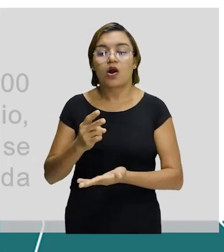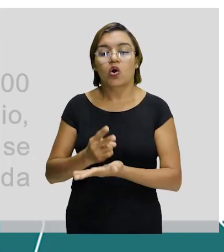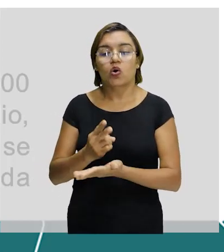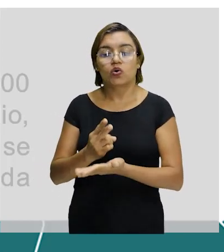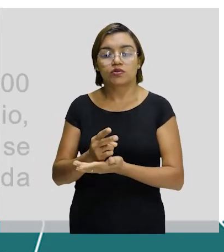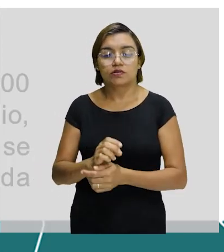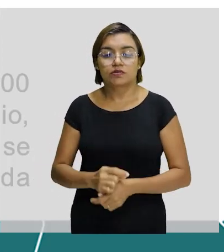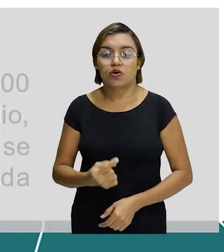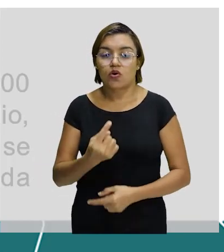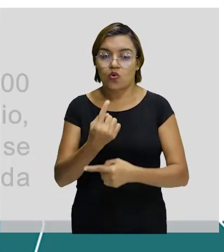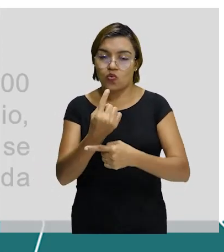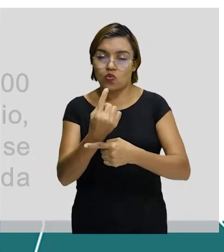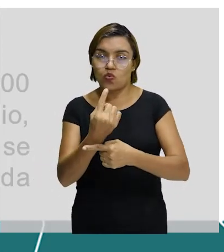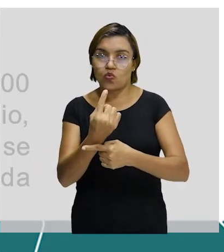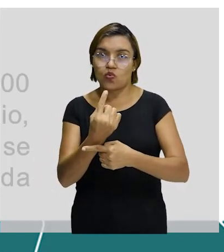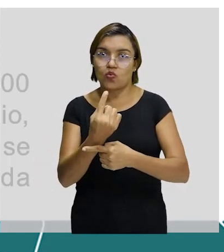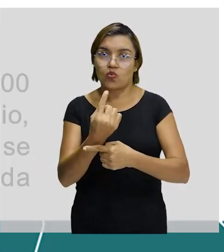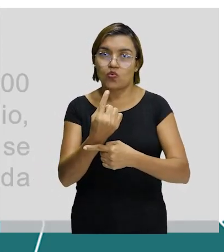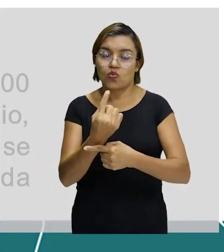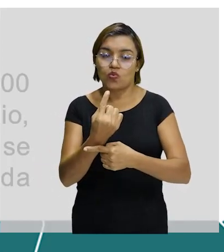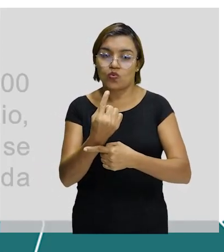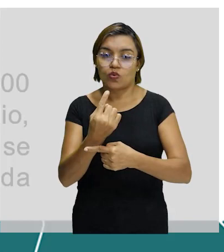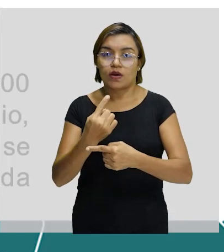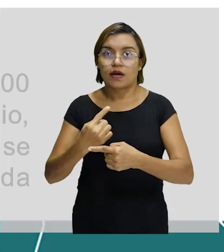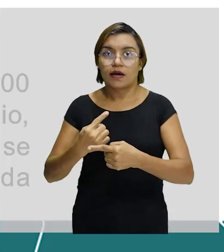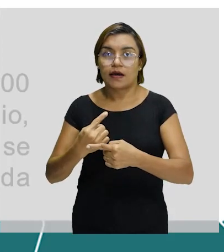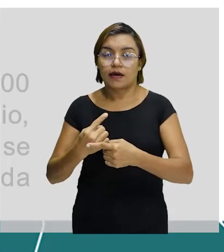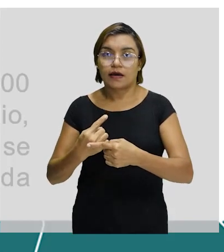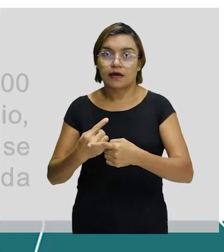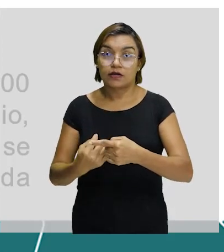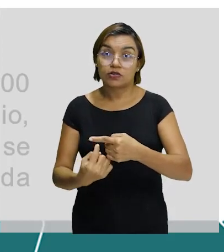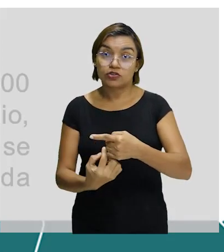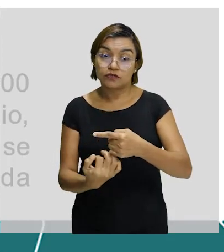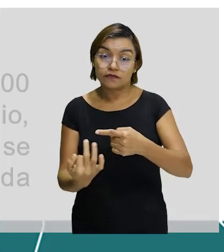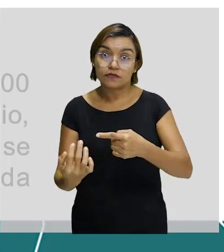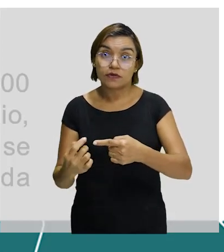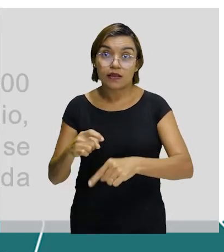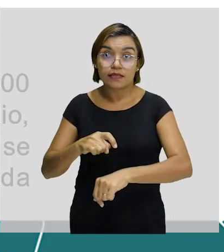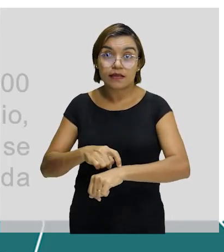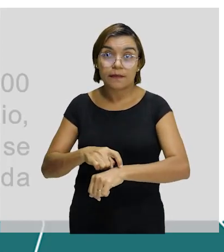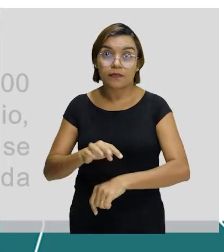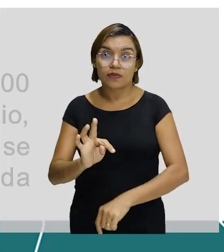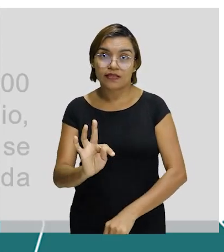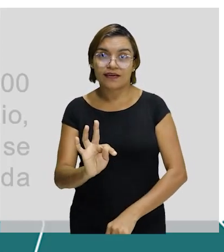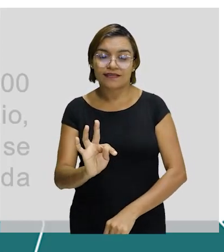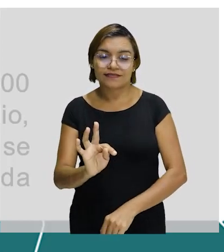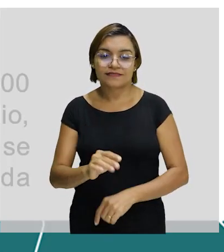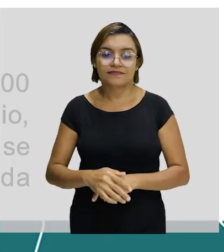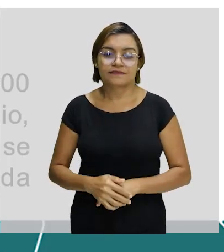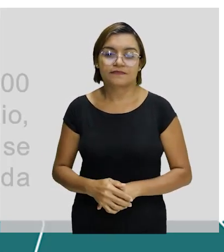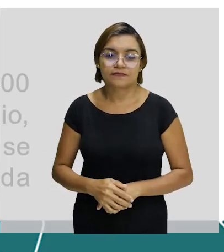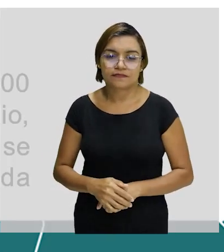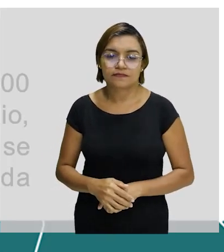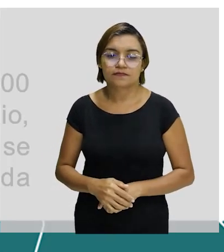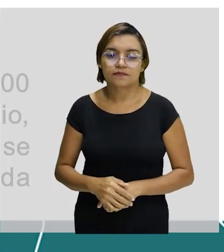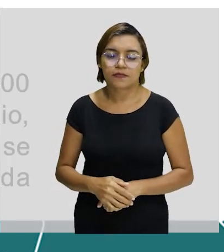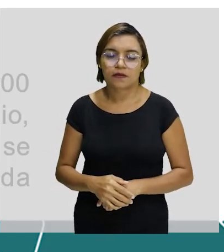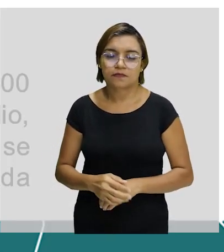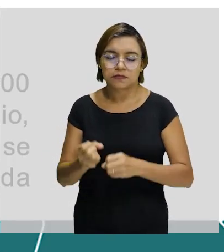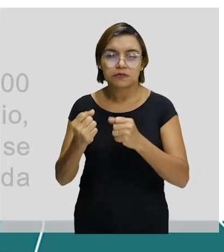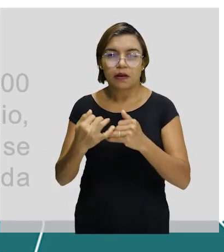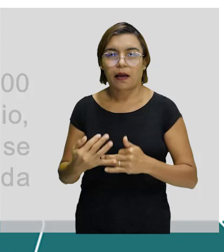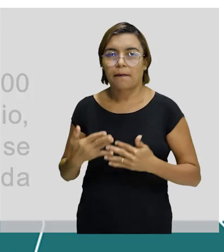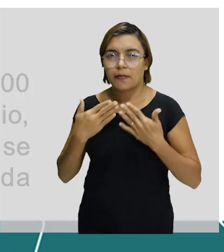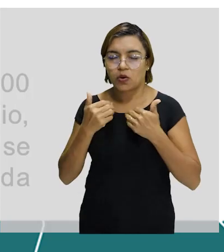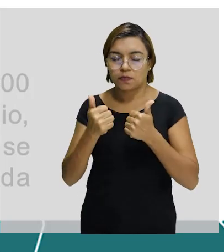ser o quê? 1 dividido pelo tempo. Beleza, turminha? Vamos melhorar essa informação. Olha